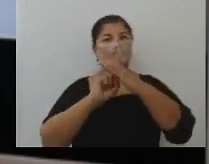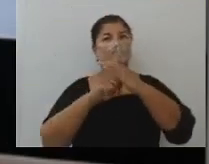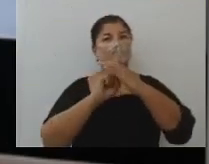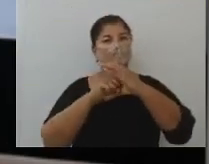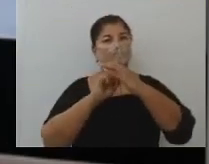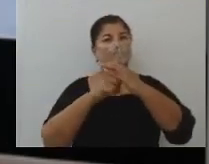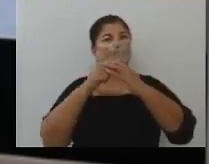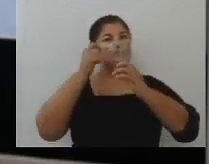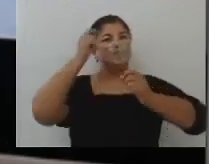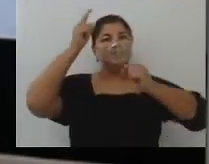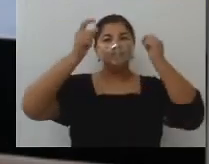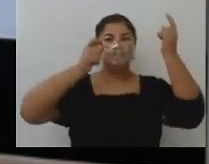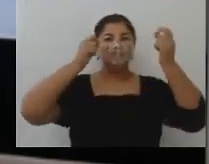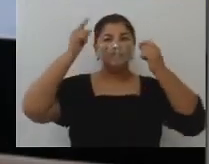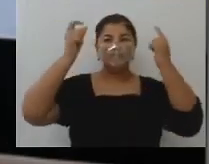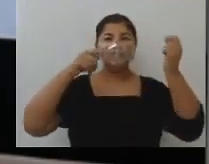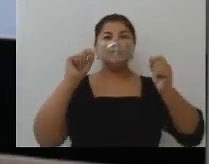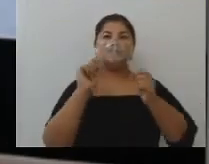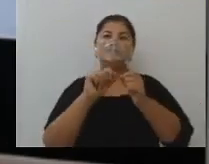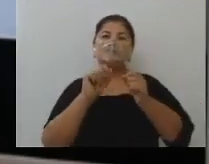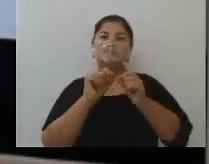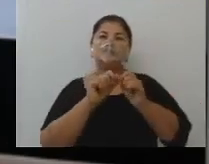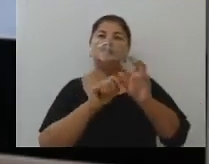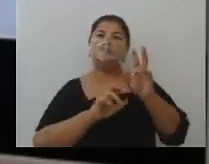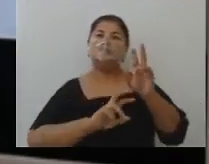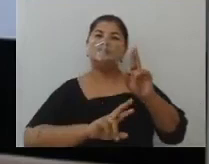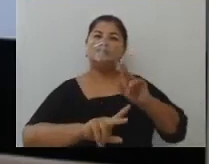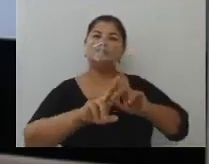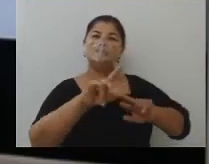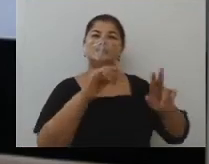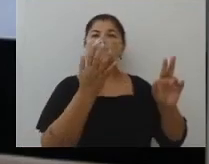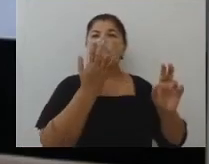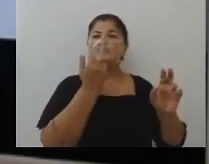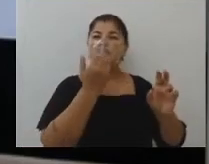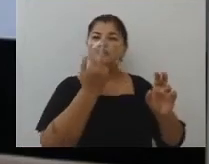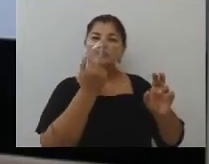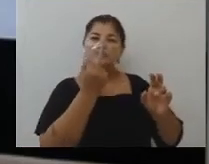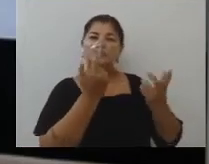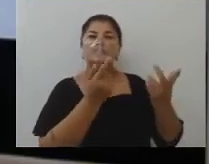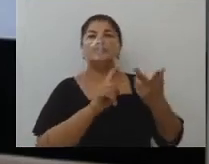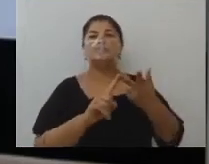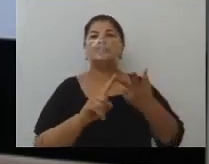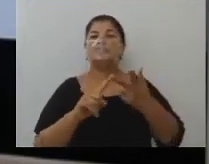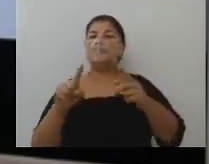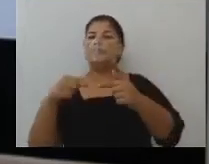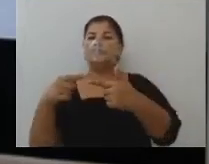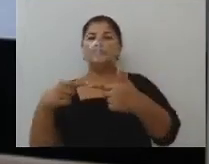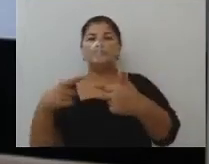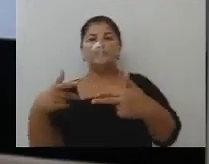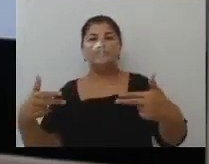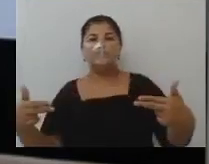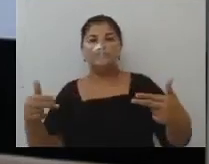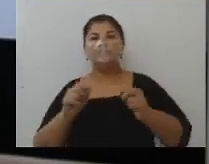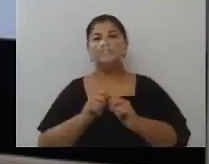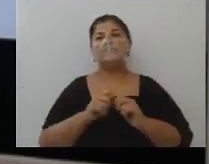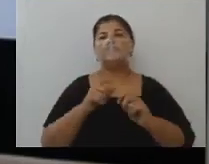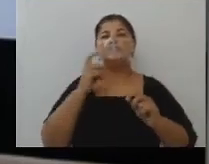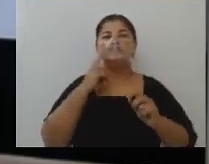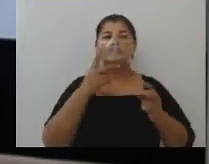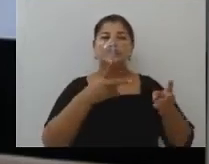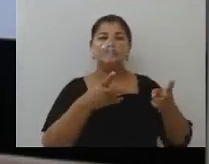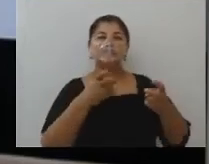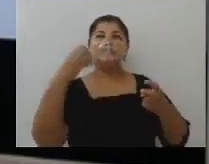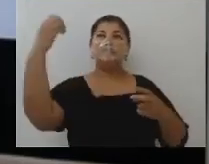nosso cérebro para poder fazer distinção de alimento, distinção de objetos. A gente distingue frequências. Luz